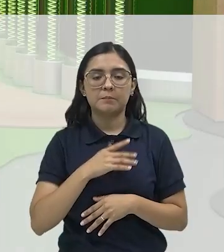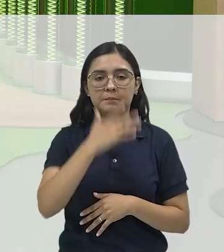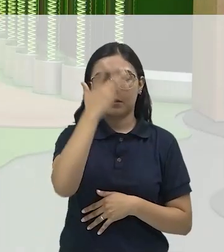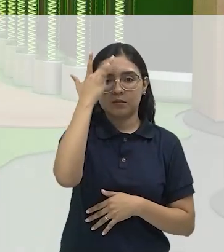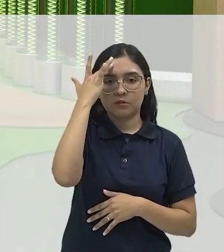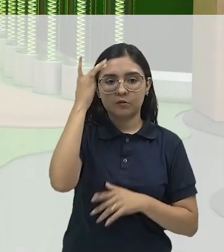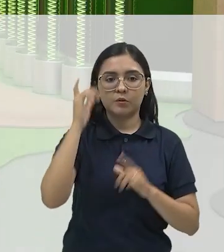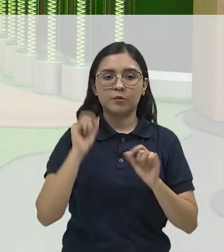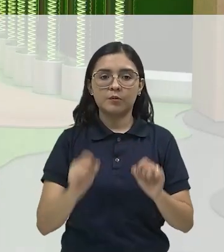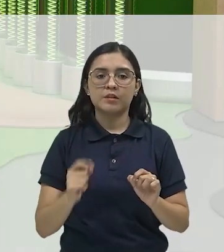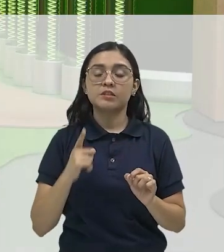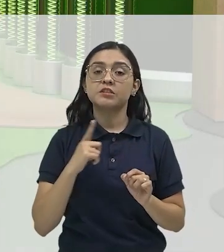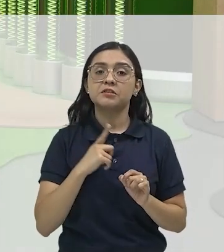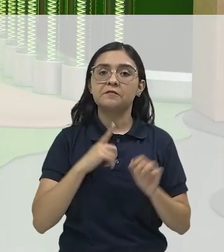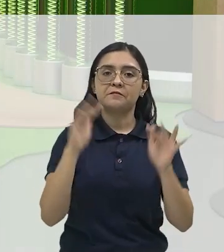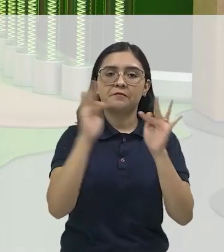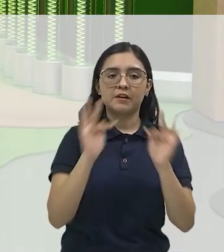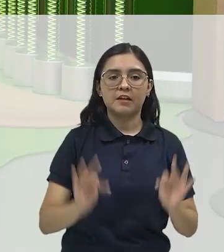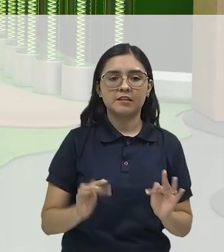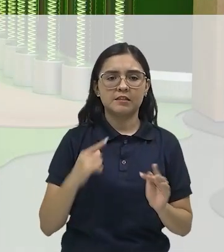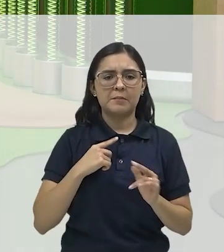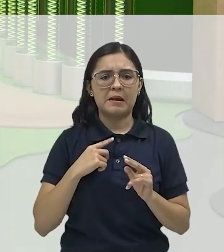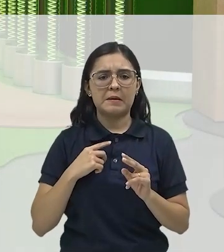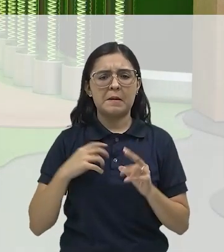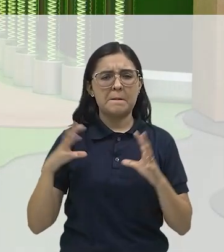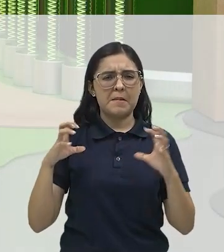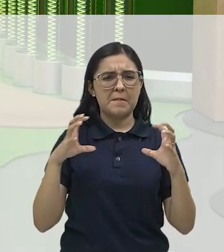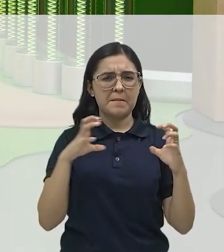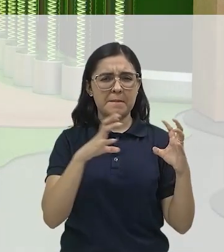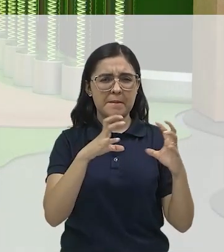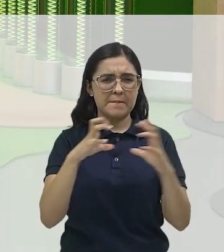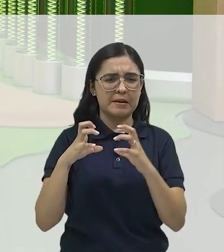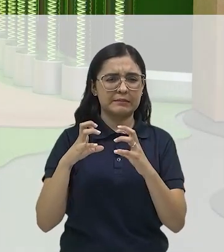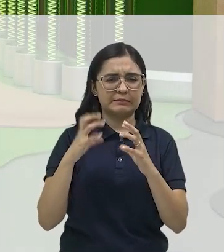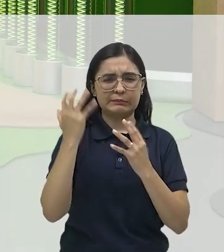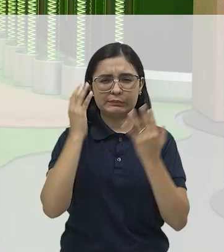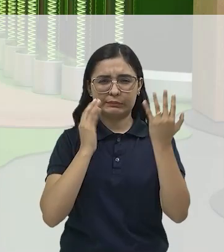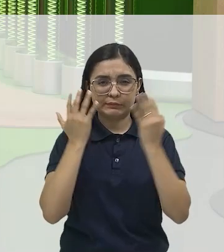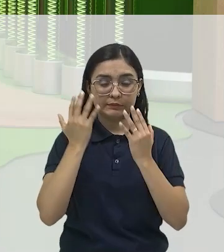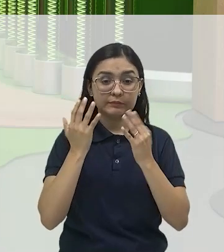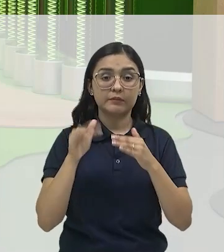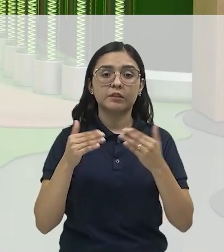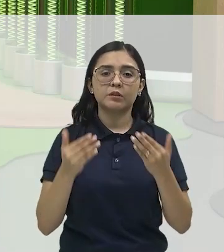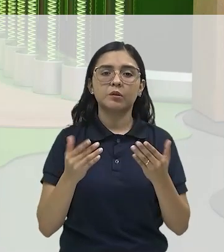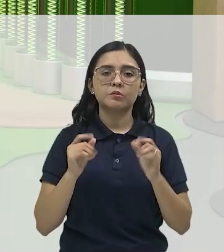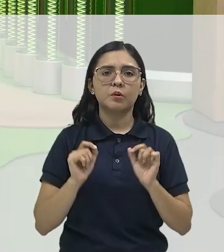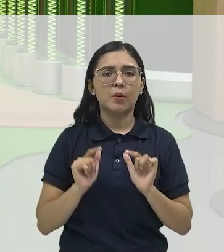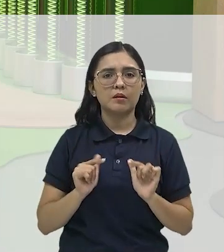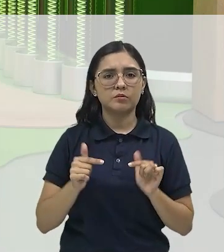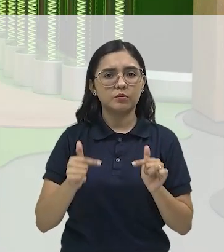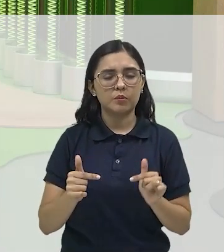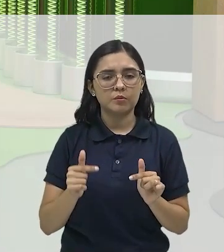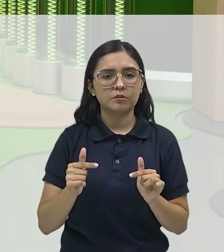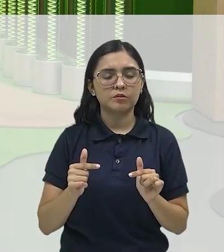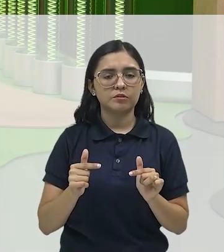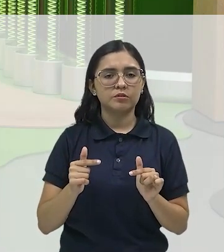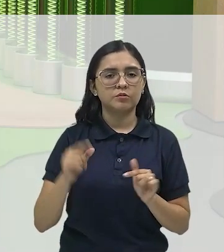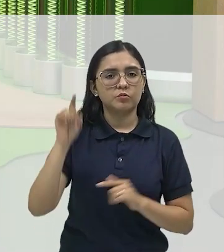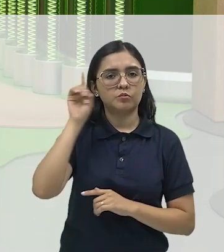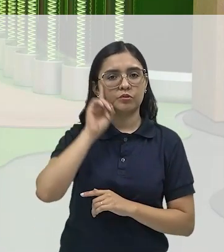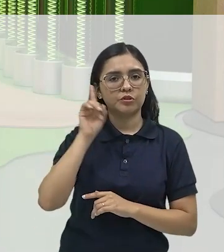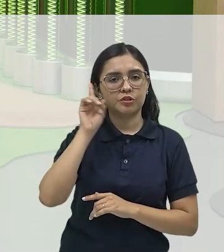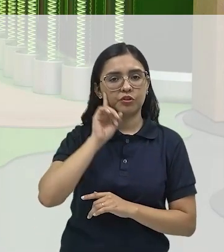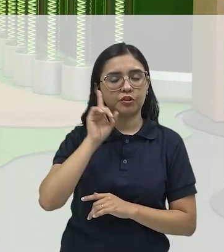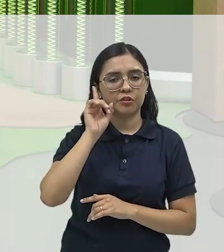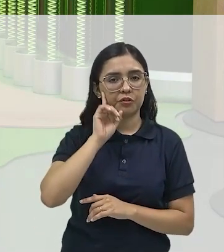felizes aqui brigando, um estresse. São reações que existem no dia a dia, né?